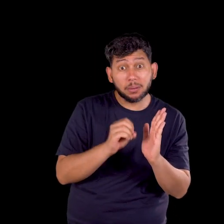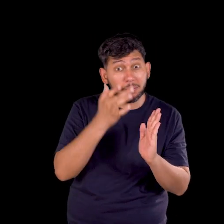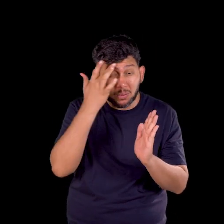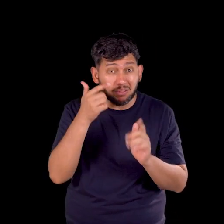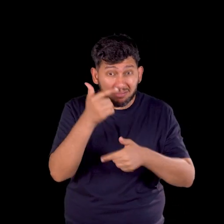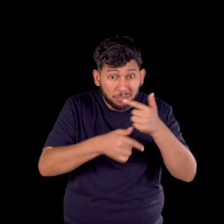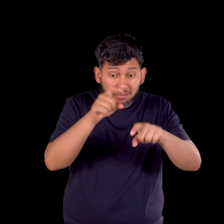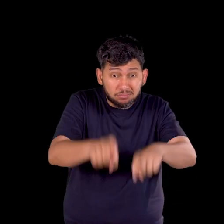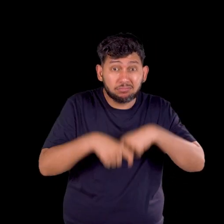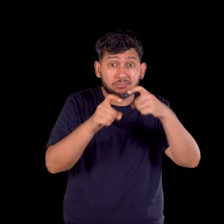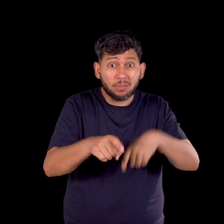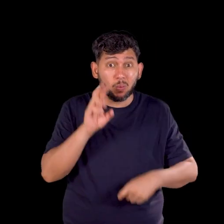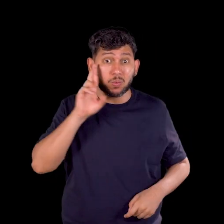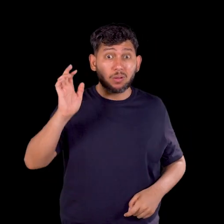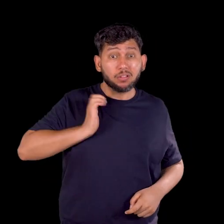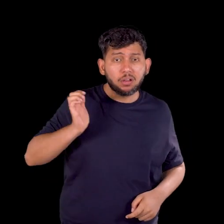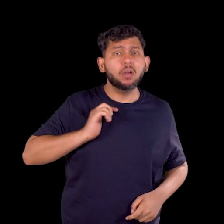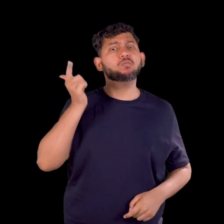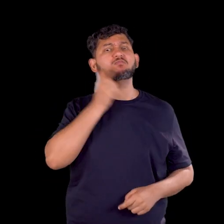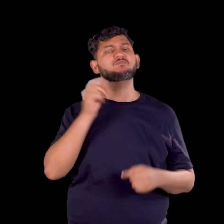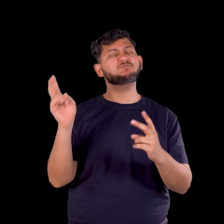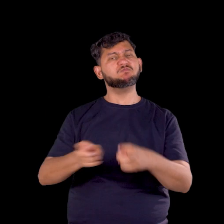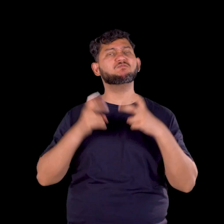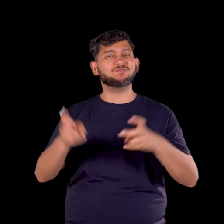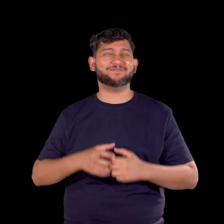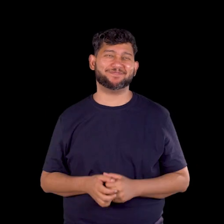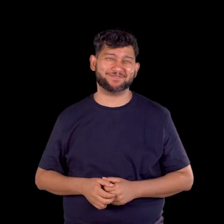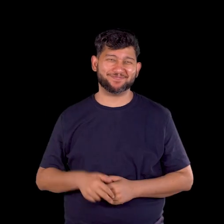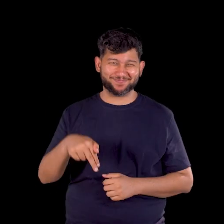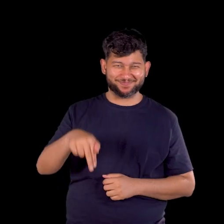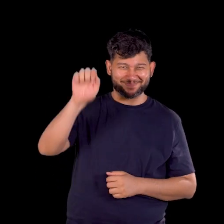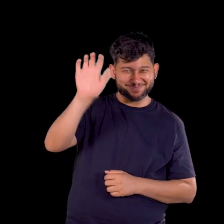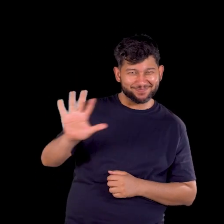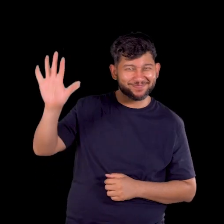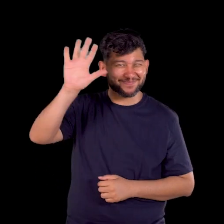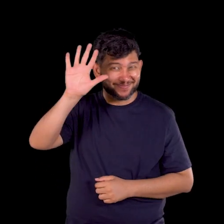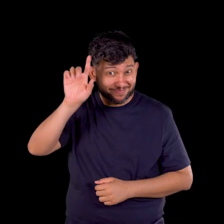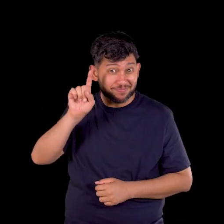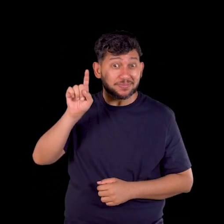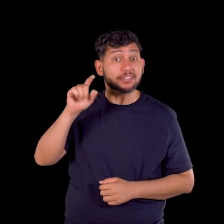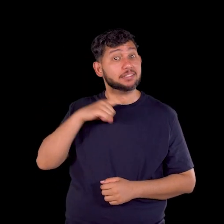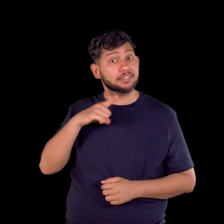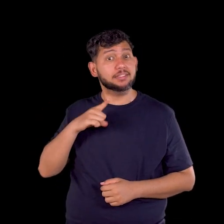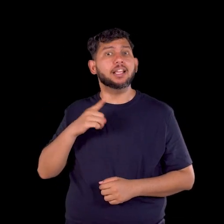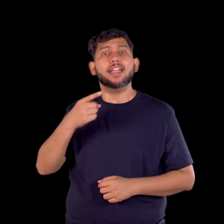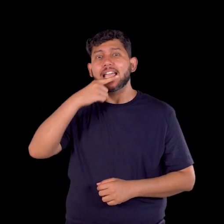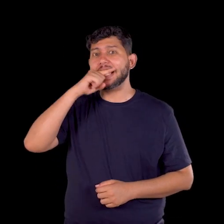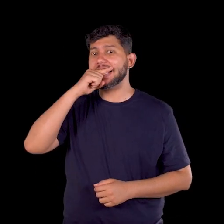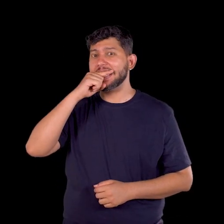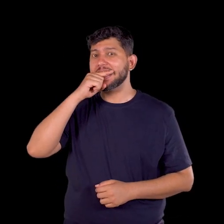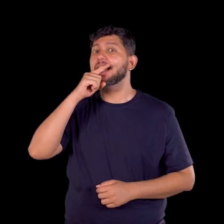fazendeiros. A economia açucareira no Nordeste e o pujante mercado cafeeiro no Sudeste respondiam